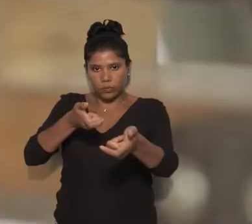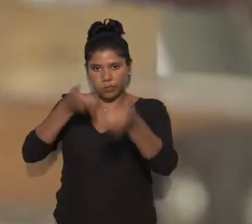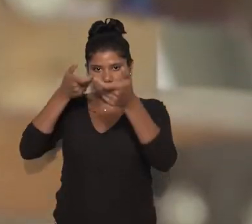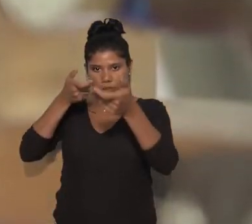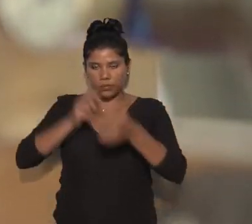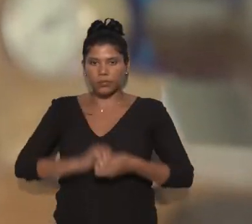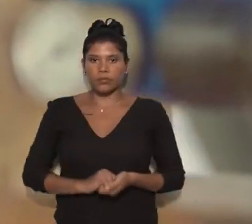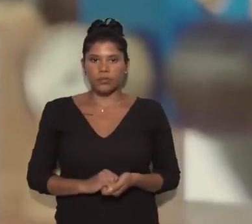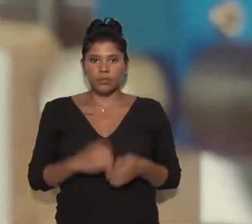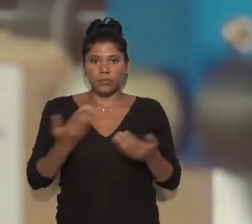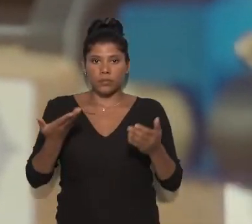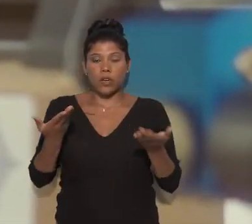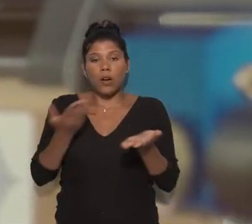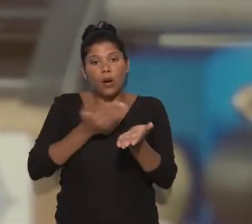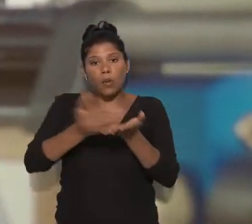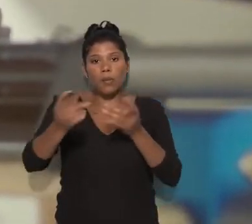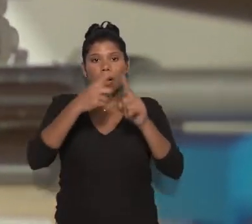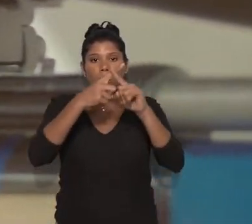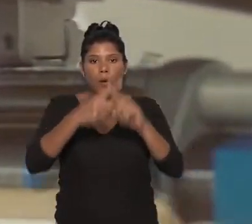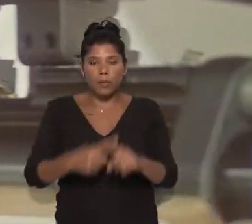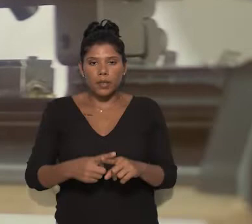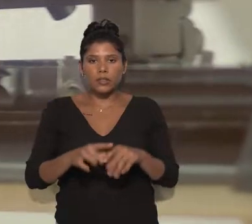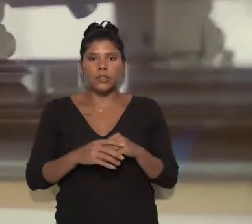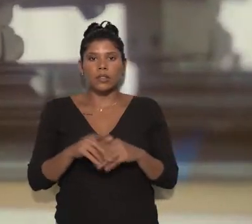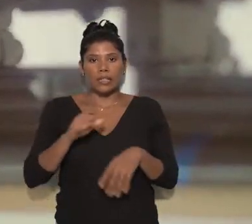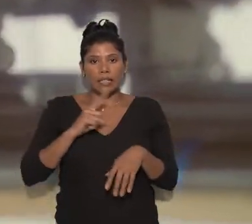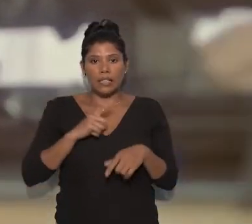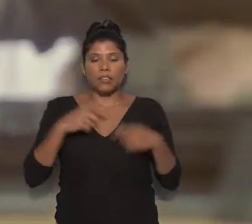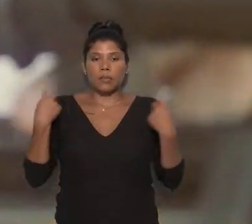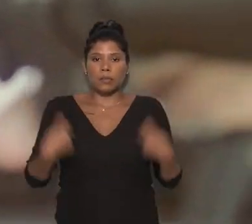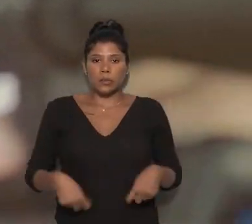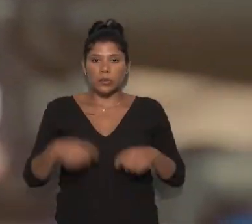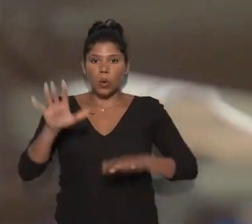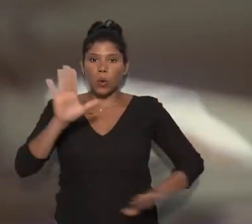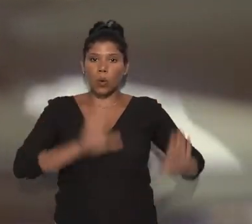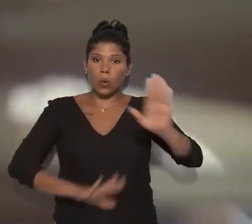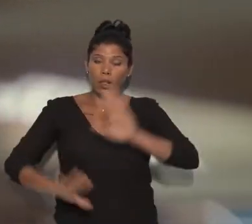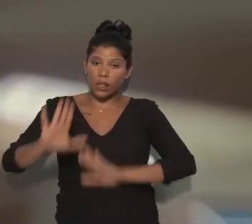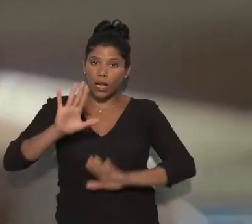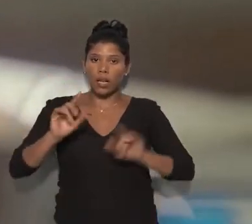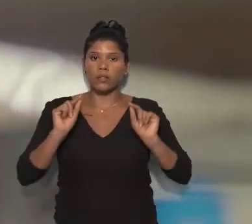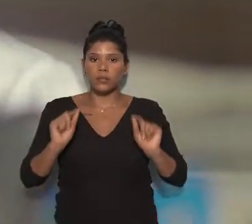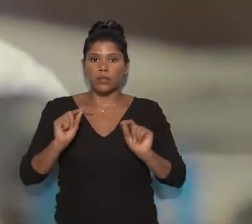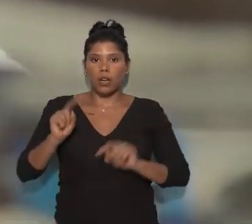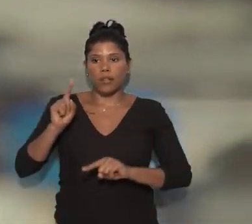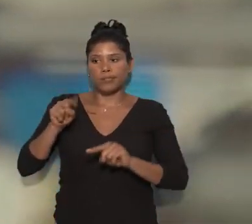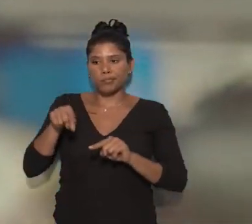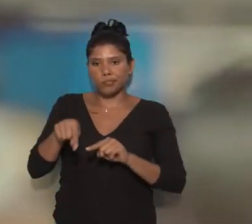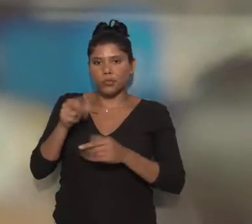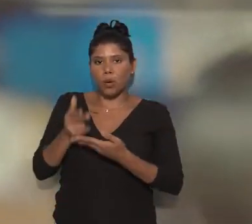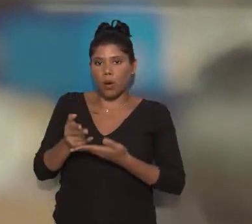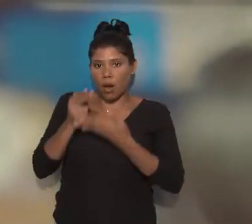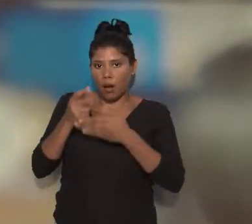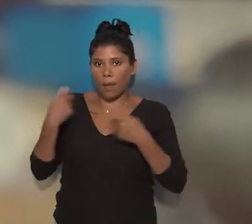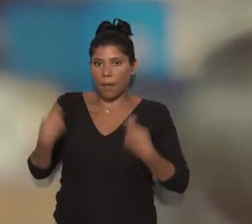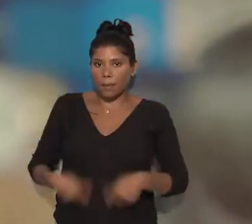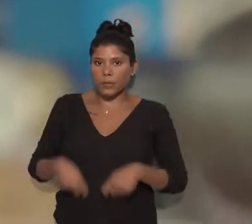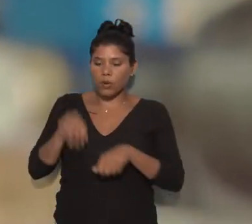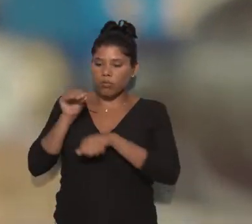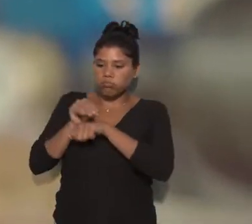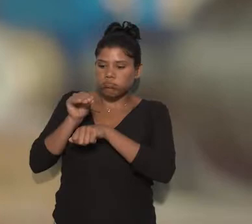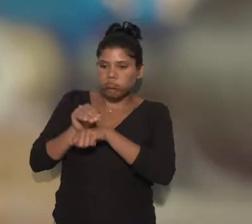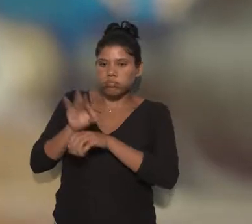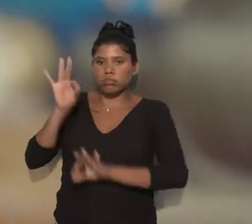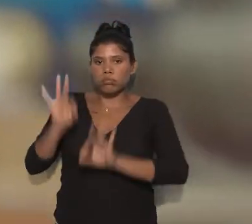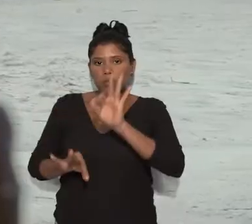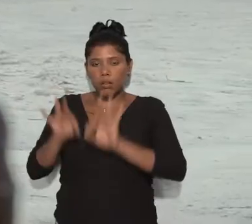Ao entrar no mundo das competições, teve de ter um cuidado maior com o equipamento e passou a dedicar-se ao